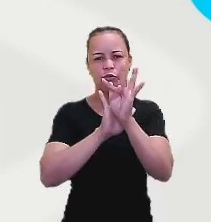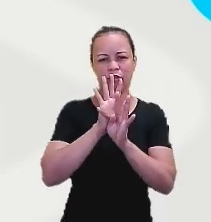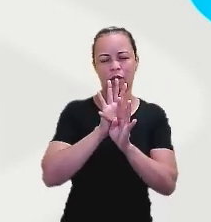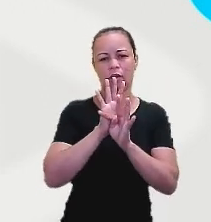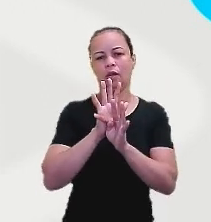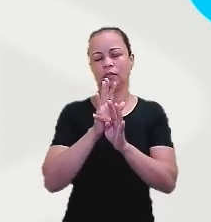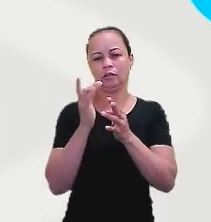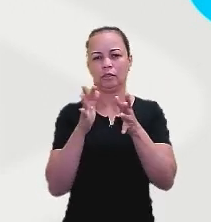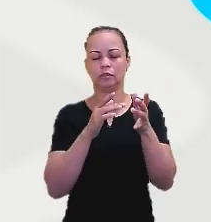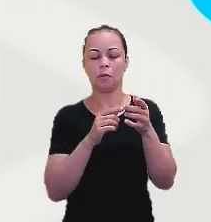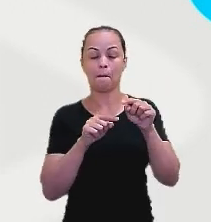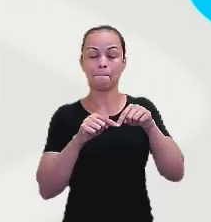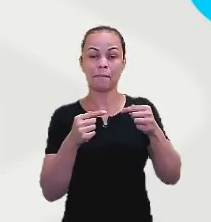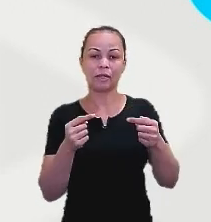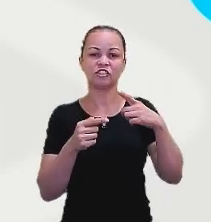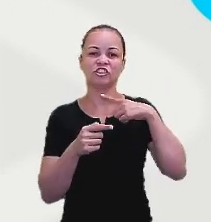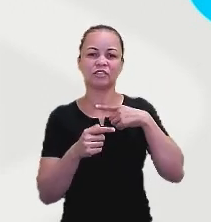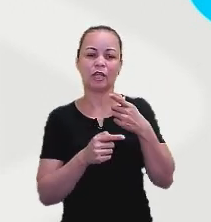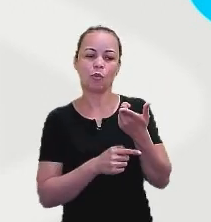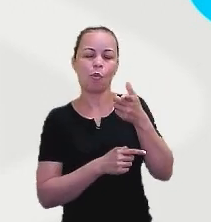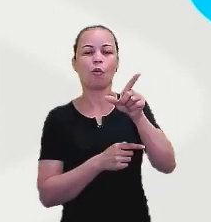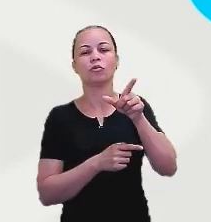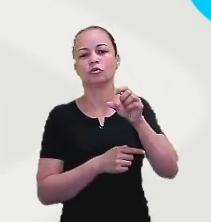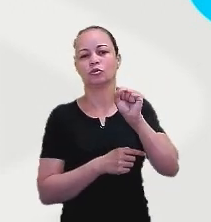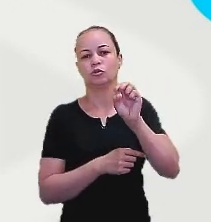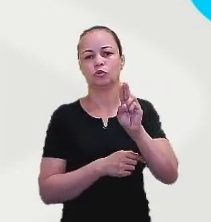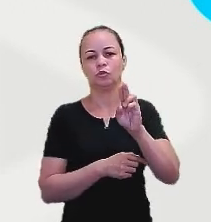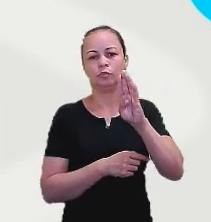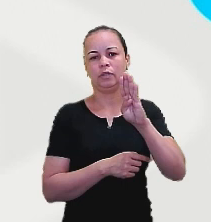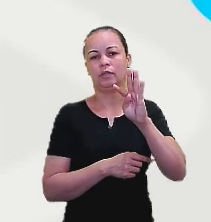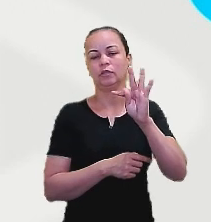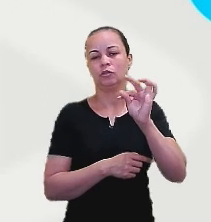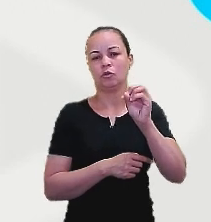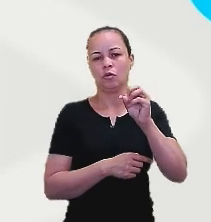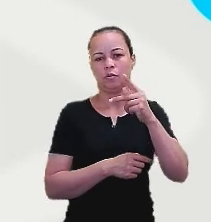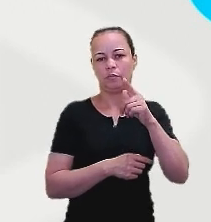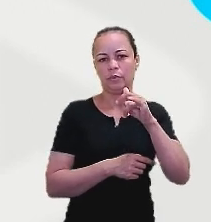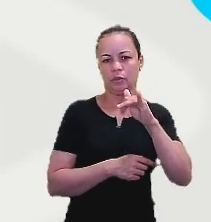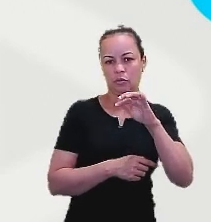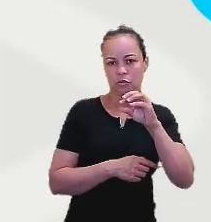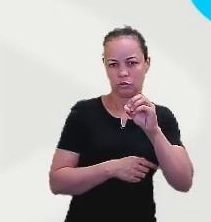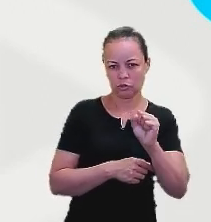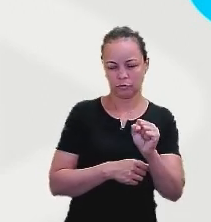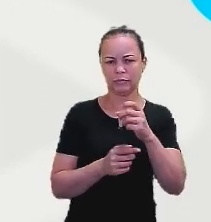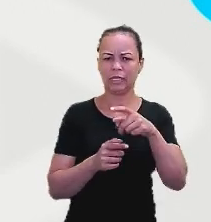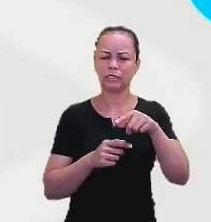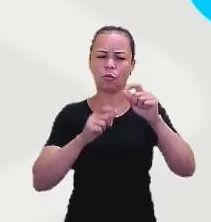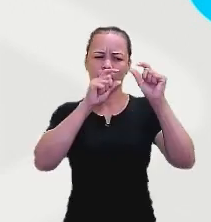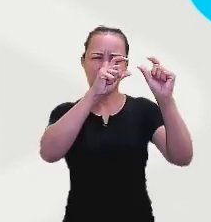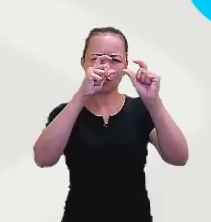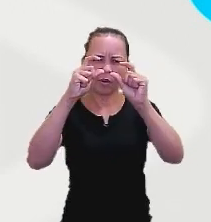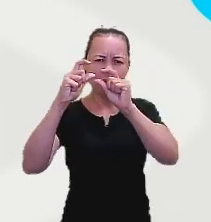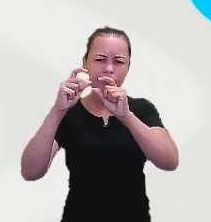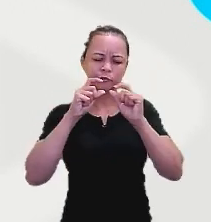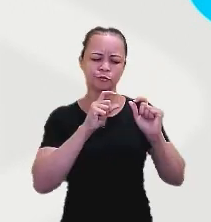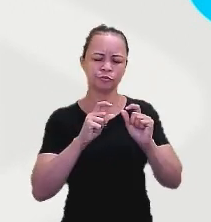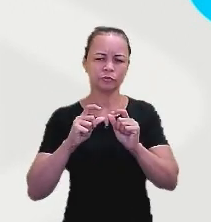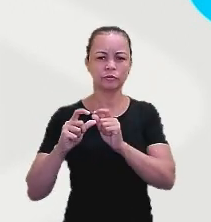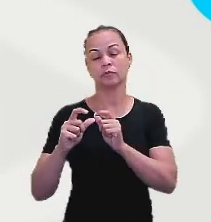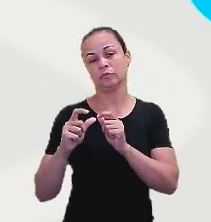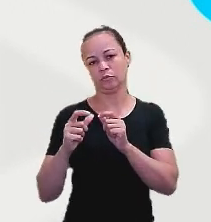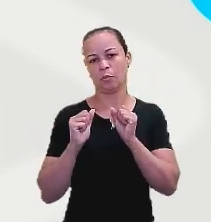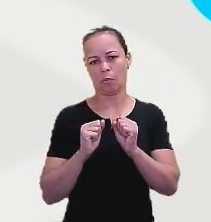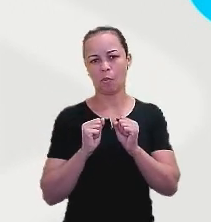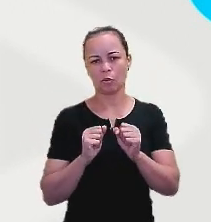ele está abordando outros subtópicos, né? Outros subtemas. Então, você pode colocar em cada quadrinho desse um